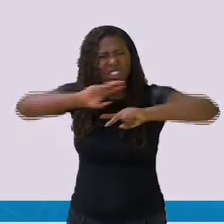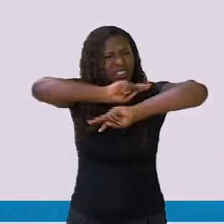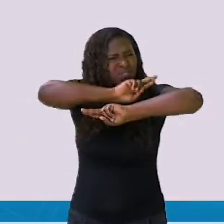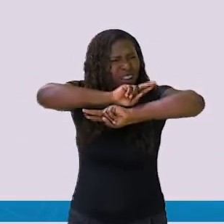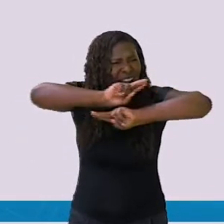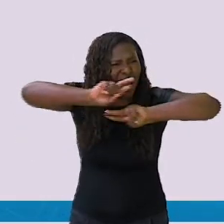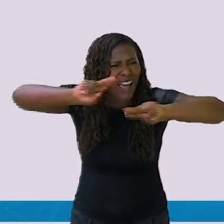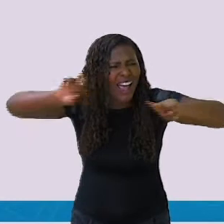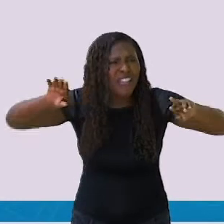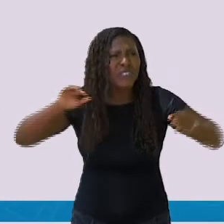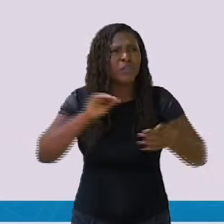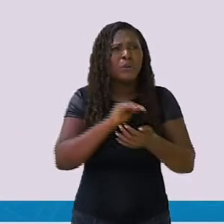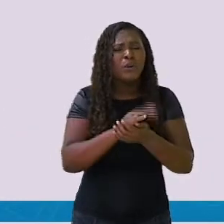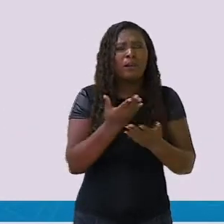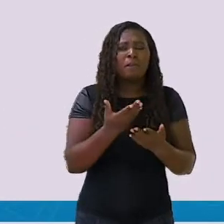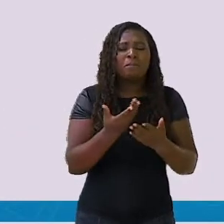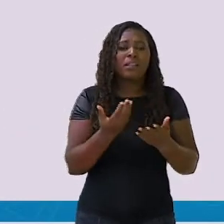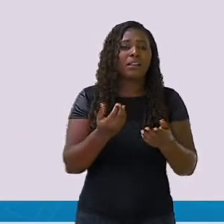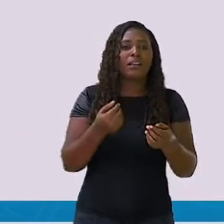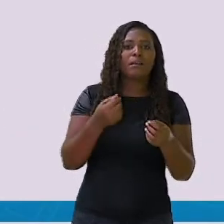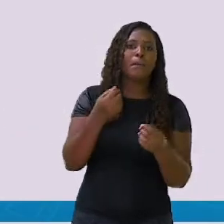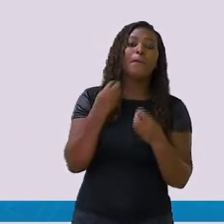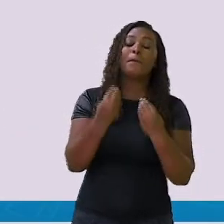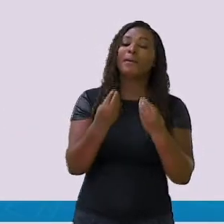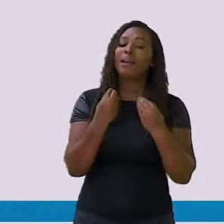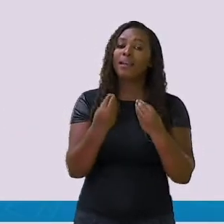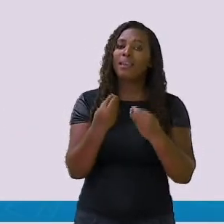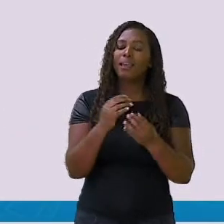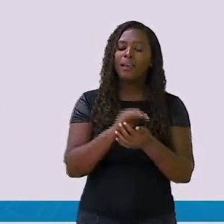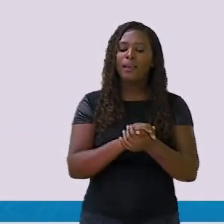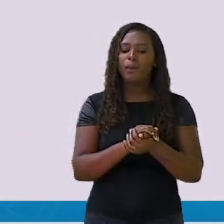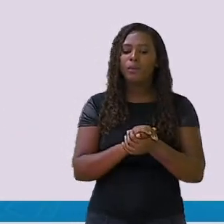estudo, pesquisa, educação,